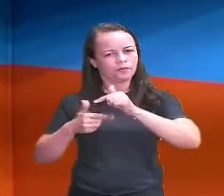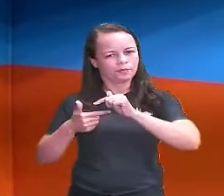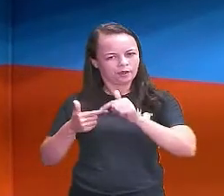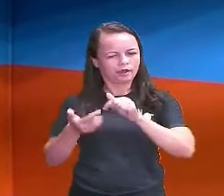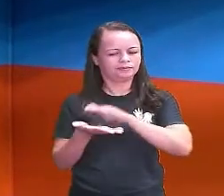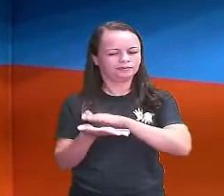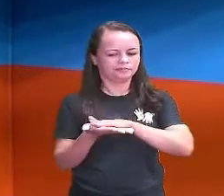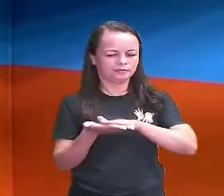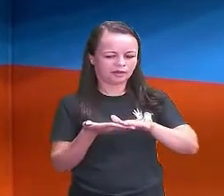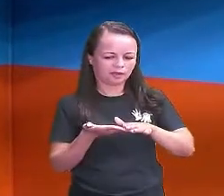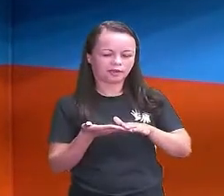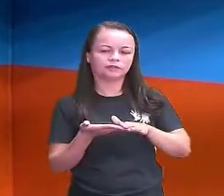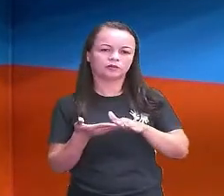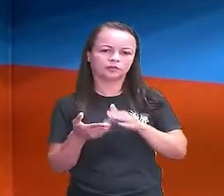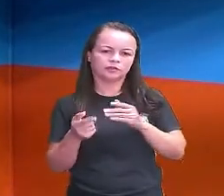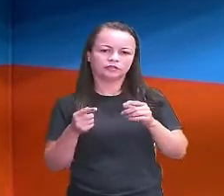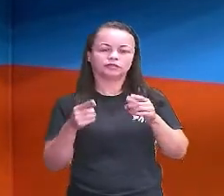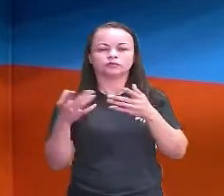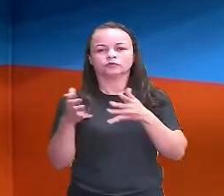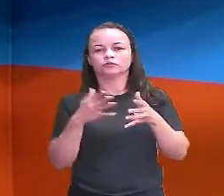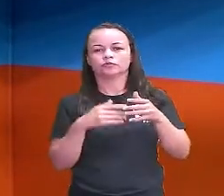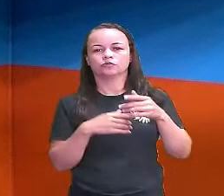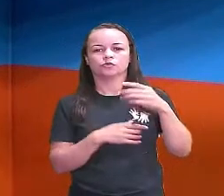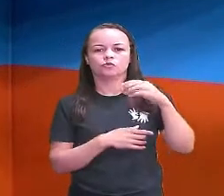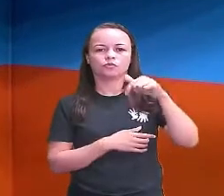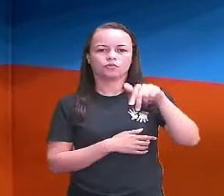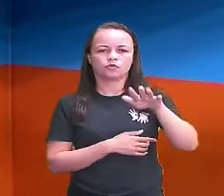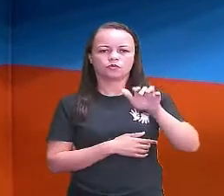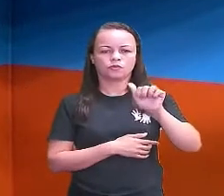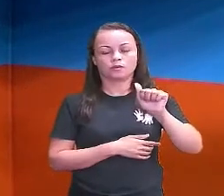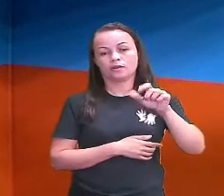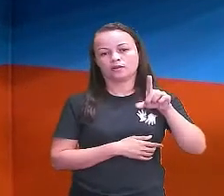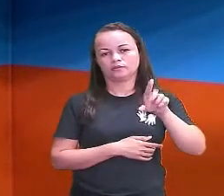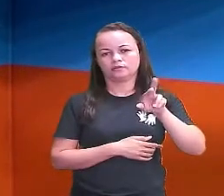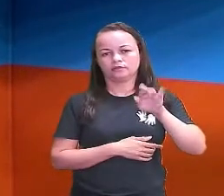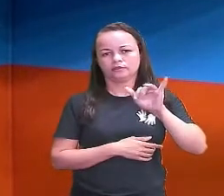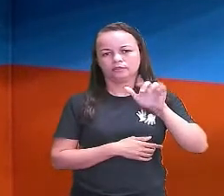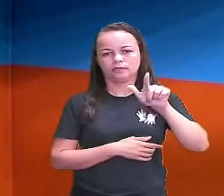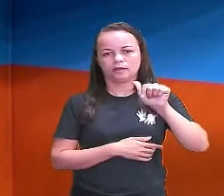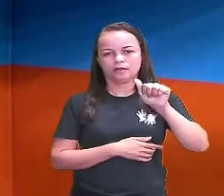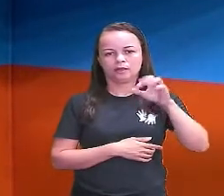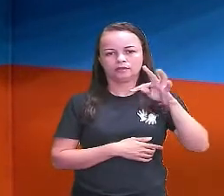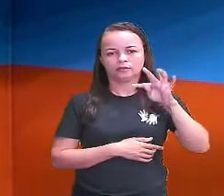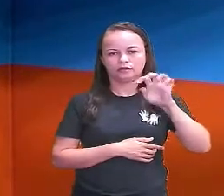plana pertencente ao grupo dos quadriláteros. Ou seja,